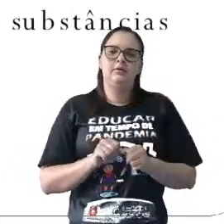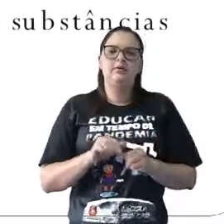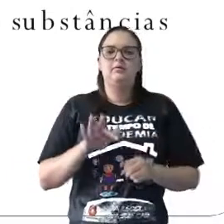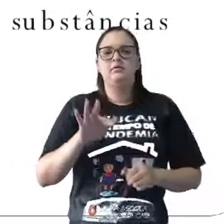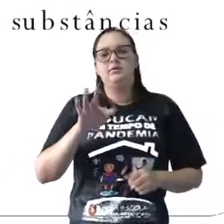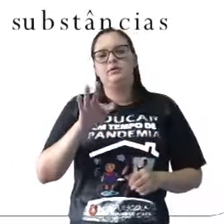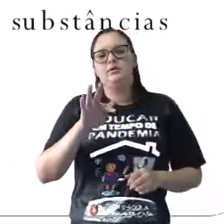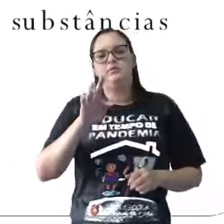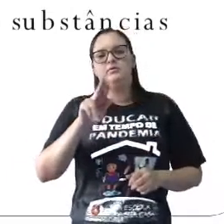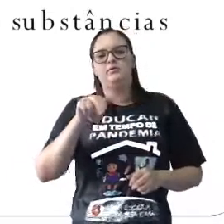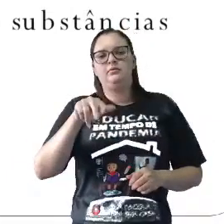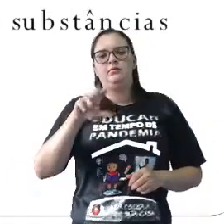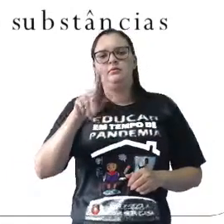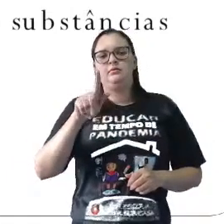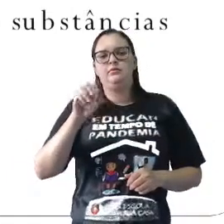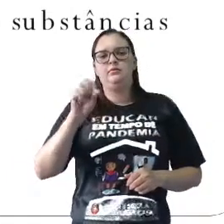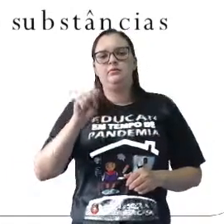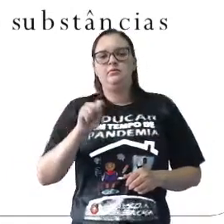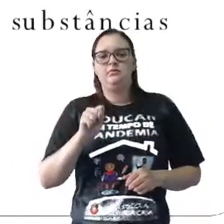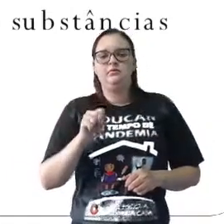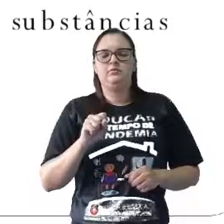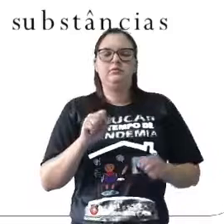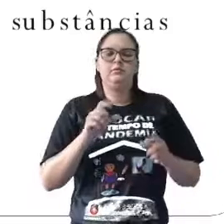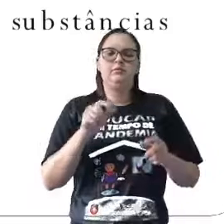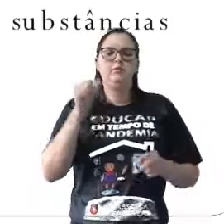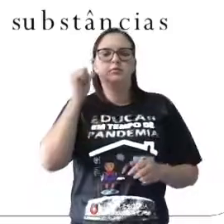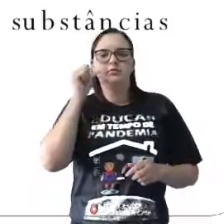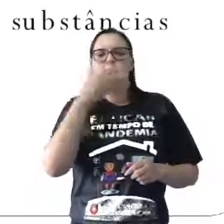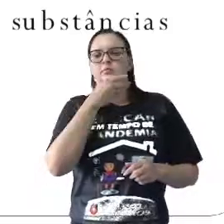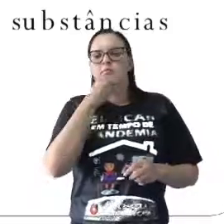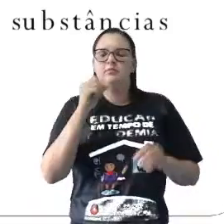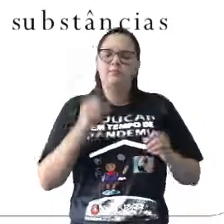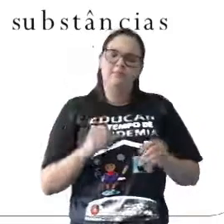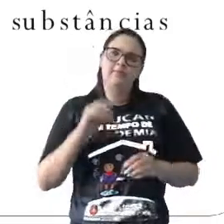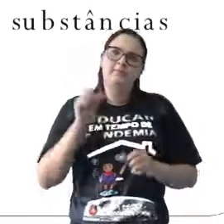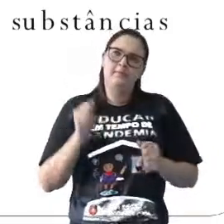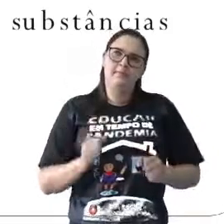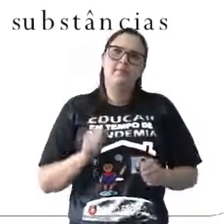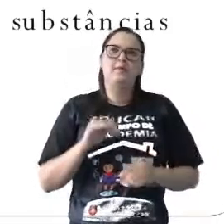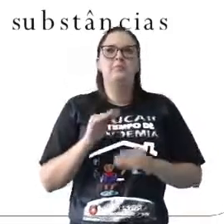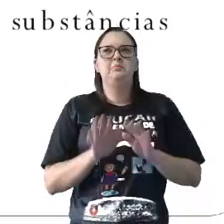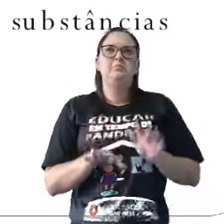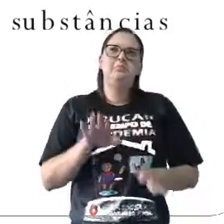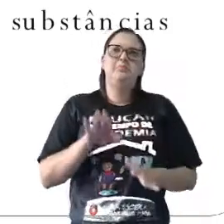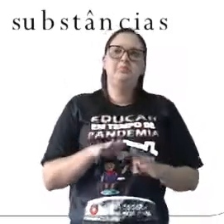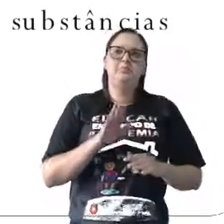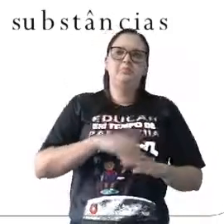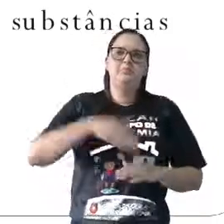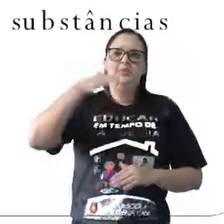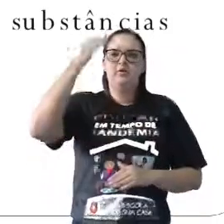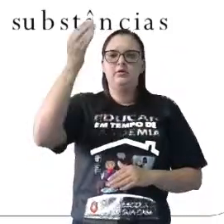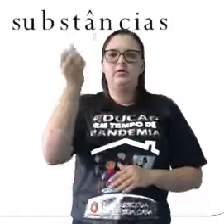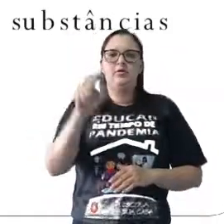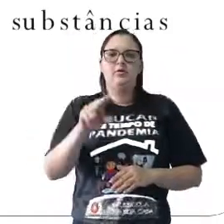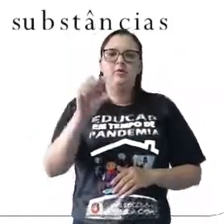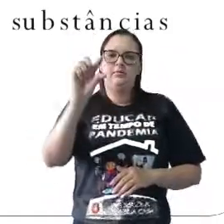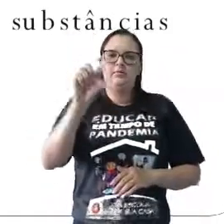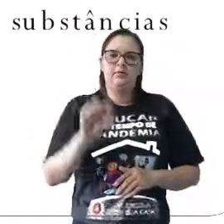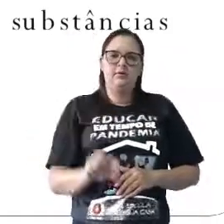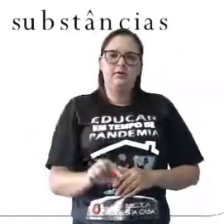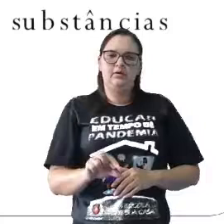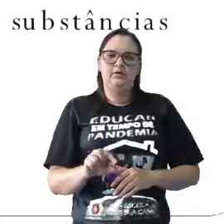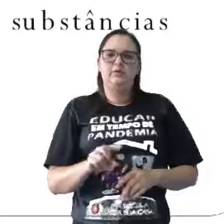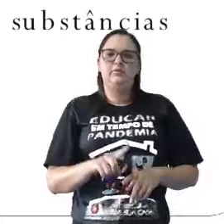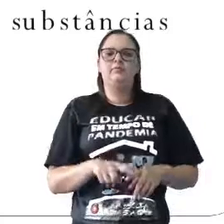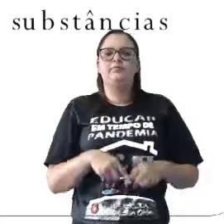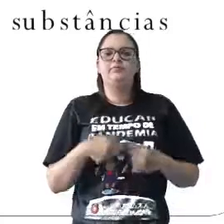meninos e nas meninas pode ocorrer em grande quantidade, em menor quantidade, vai depender do organismo de cada um e da produção